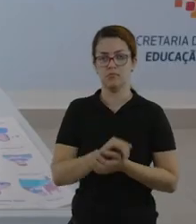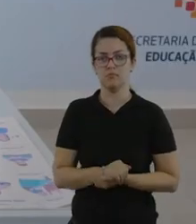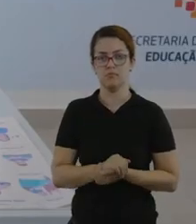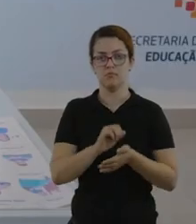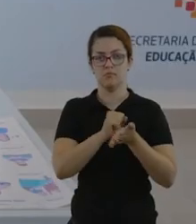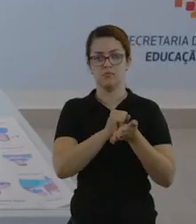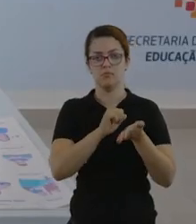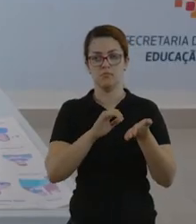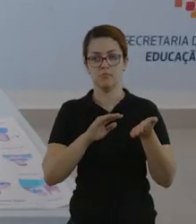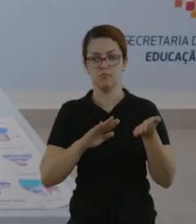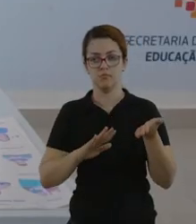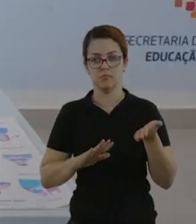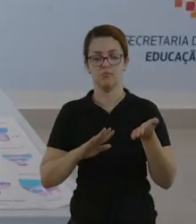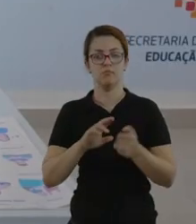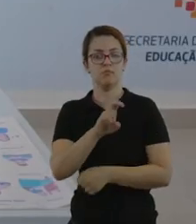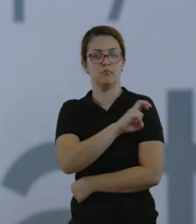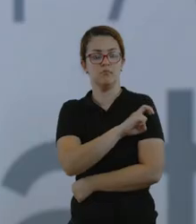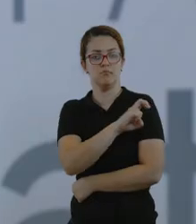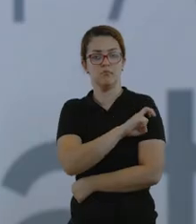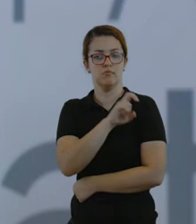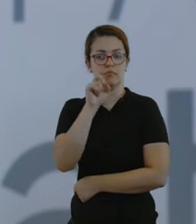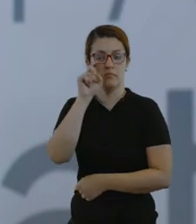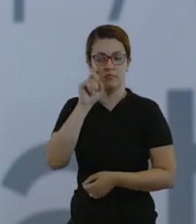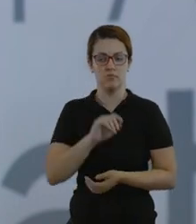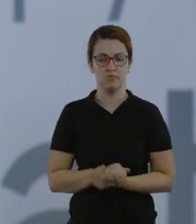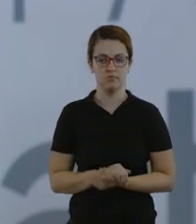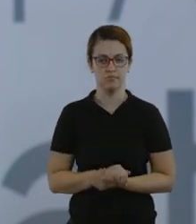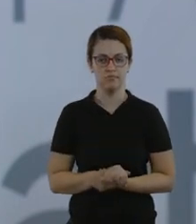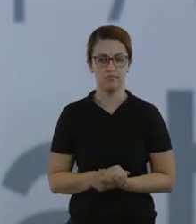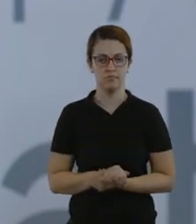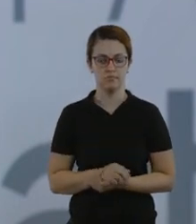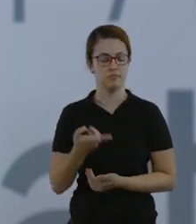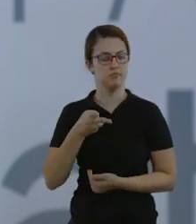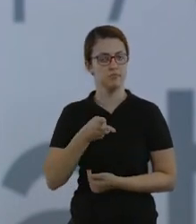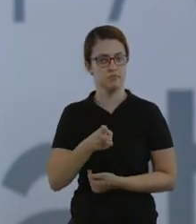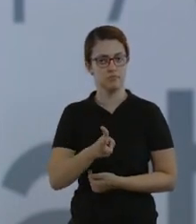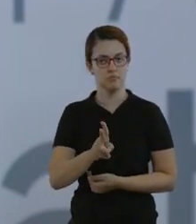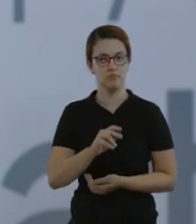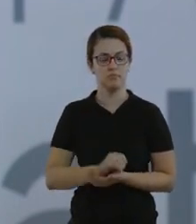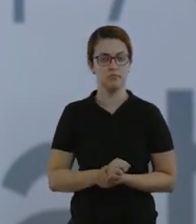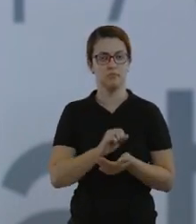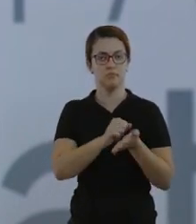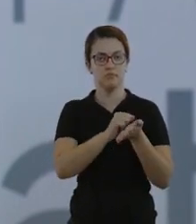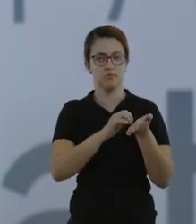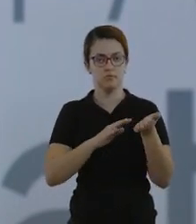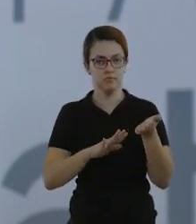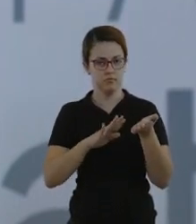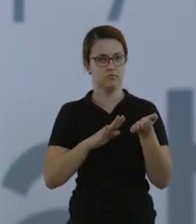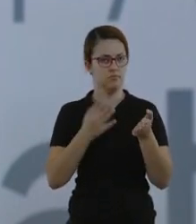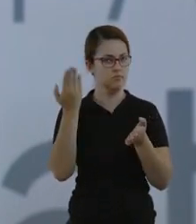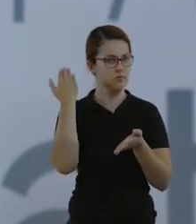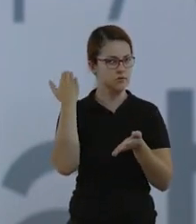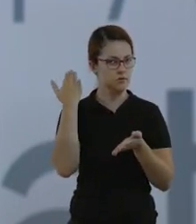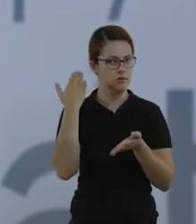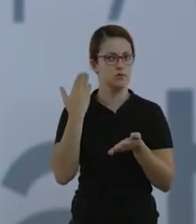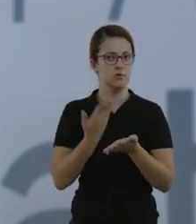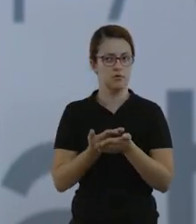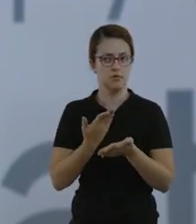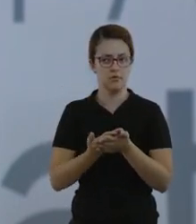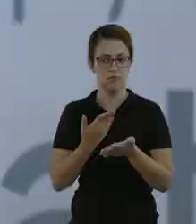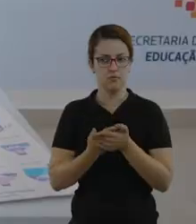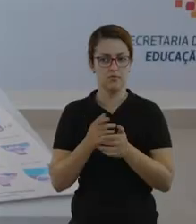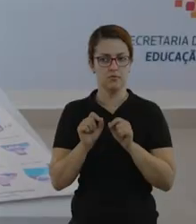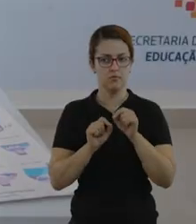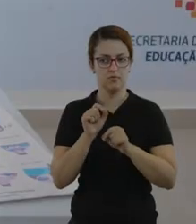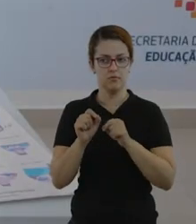ilustrá-lo por meio de desenhos em seu caderno. Agora, pessoal, vou apresentar para vocês as atividades dos quintos